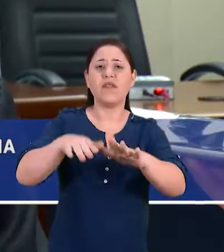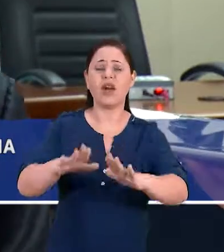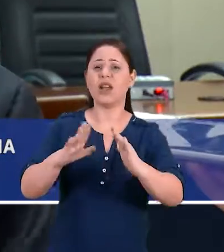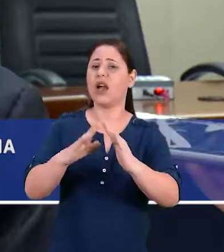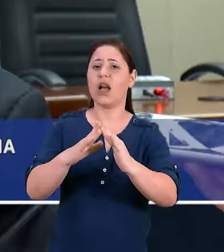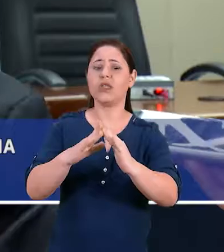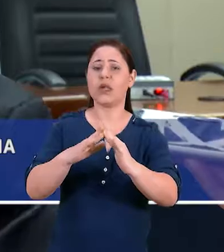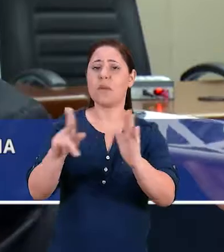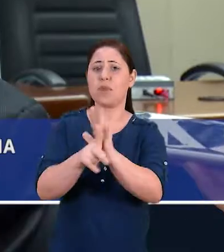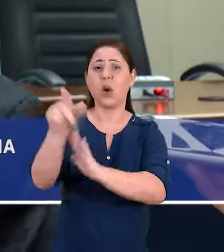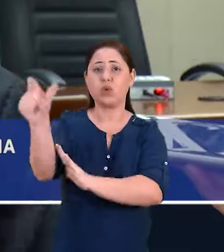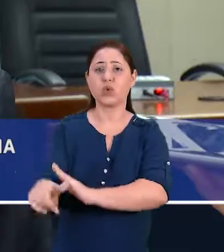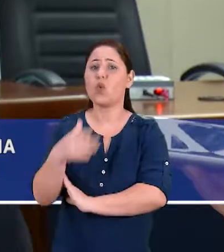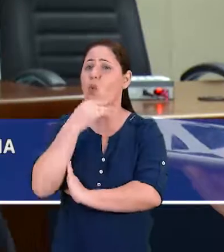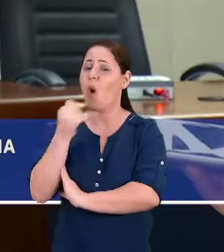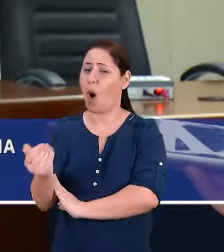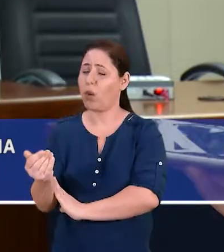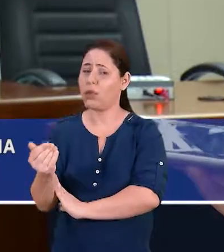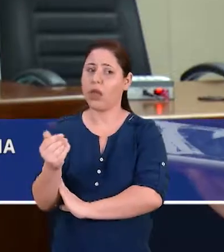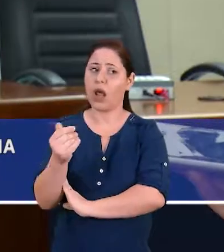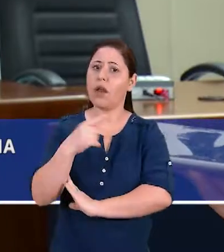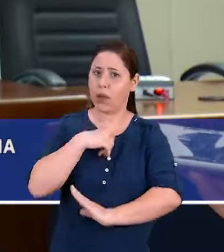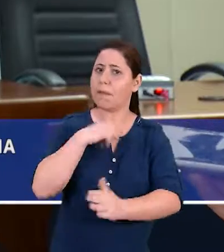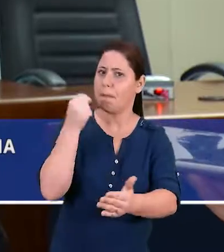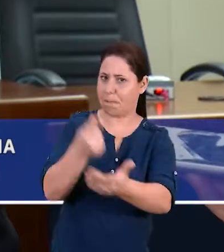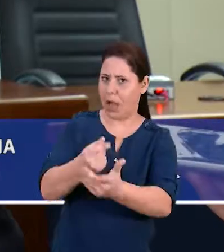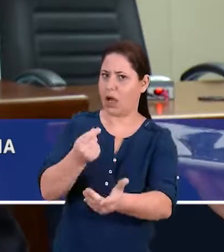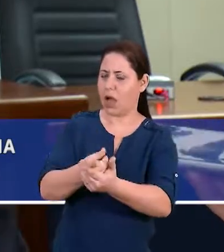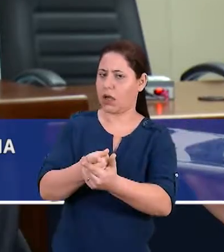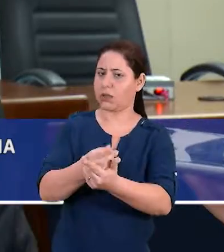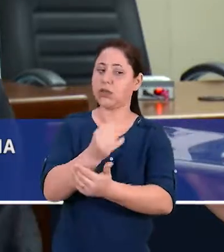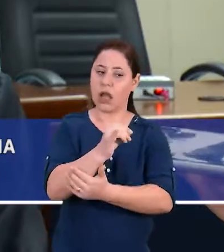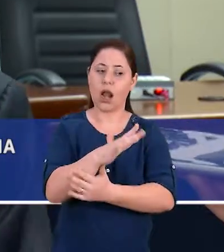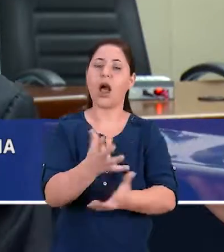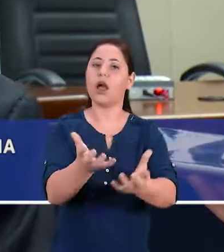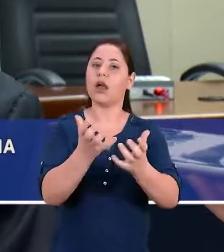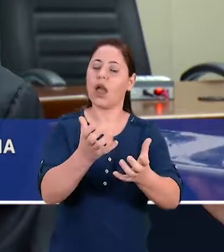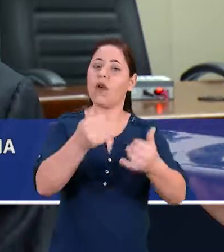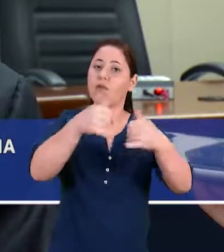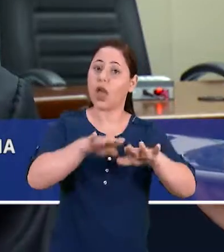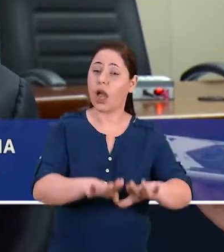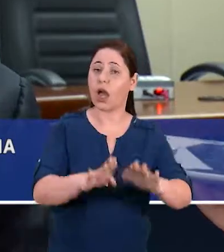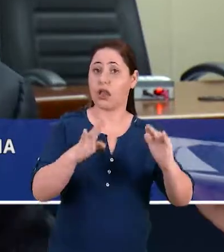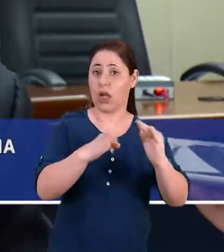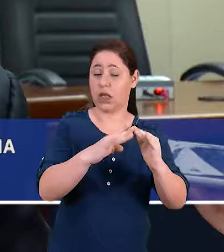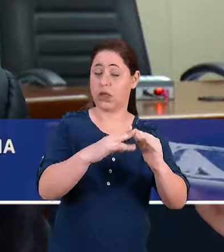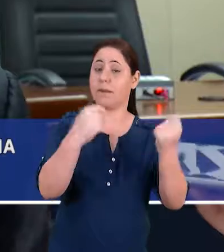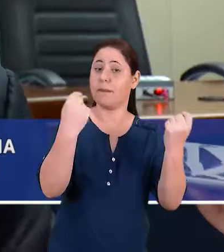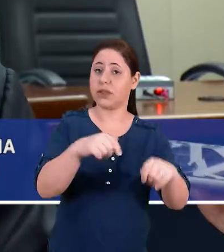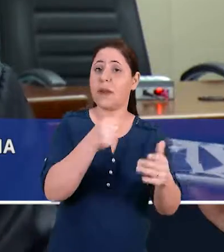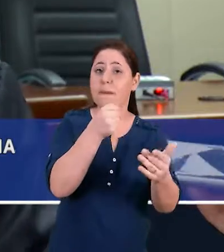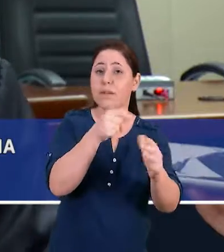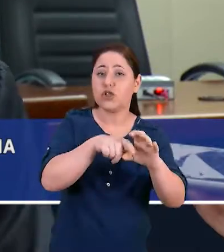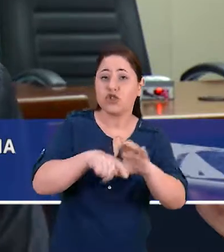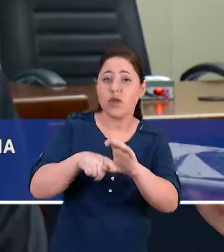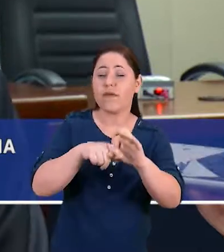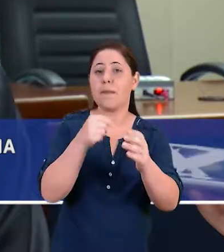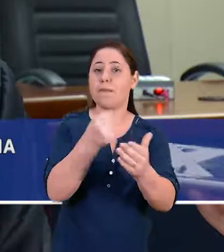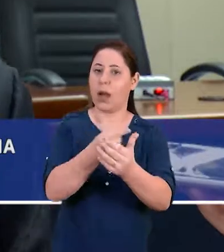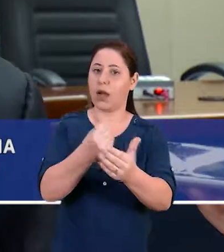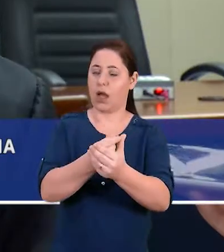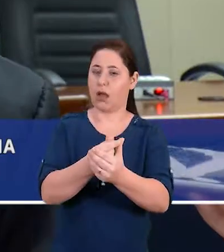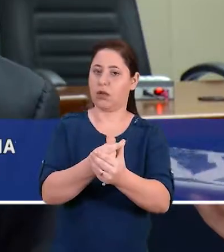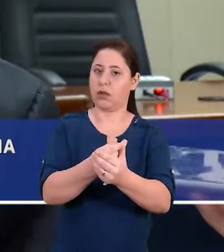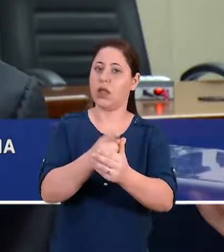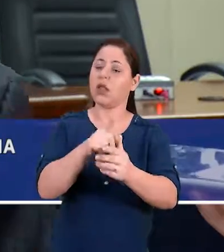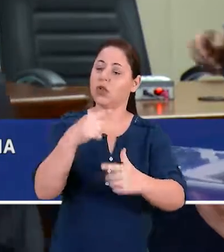ficar num imóvel que não lhe pertence? Ela vai custear? Porque a partir do momento que ela quer ficar no imóvel, ela tem que arcar com as despesas. Então, há uma série